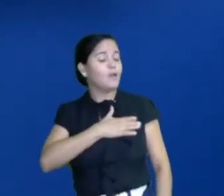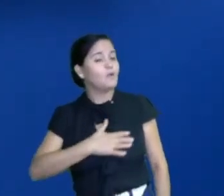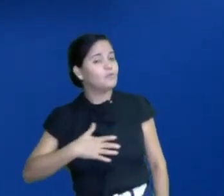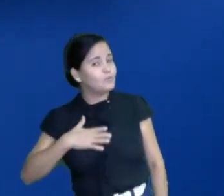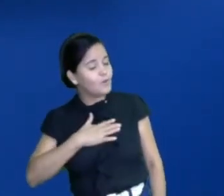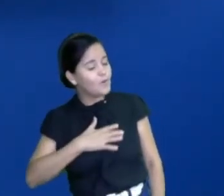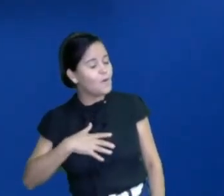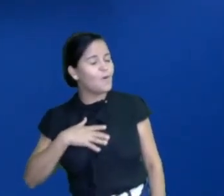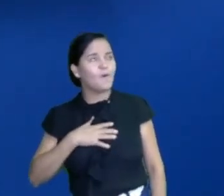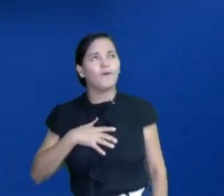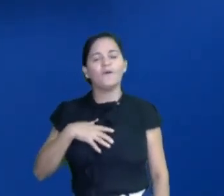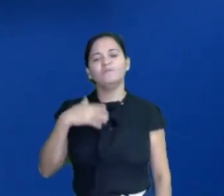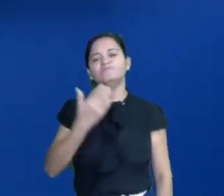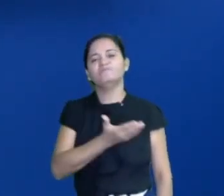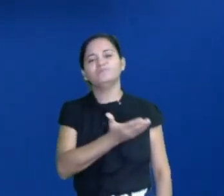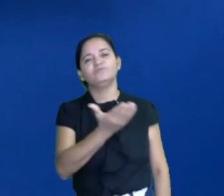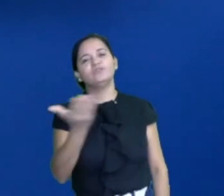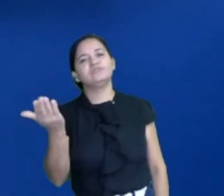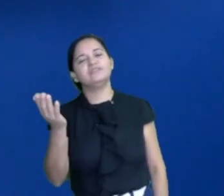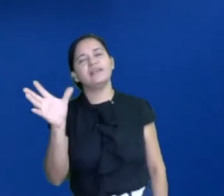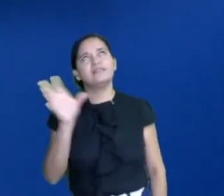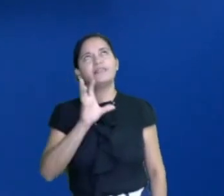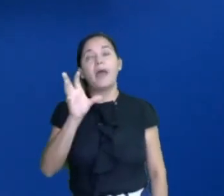gostado. Espero que vocês tenham